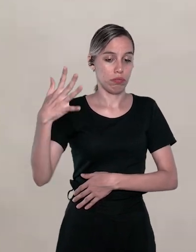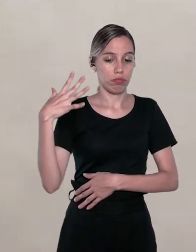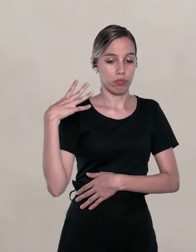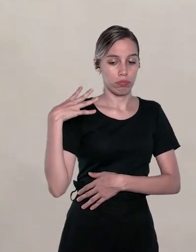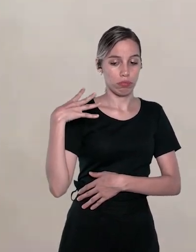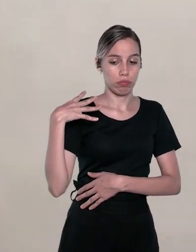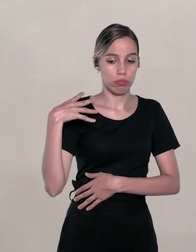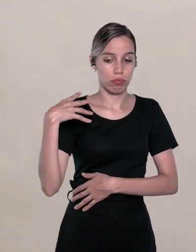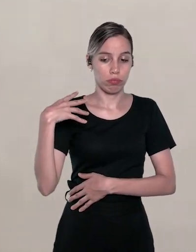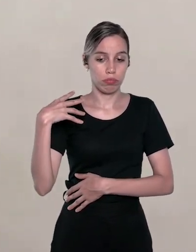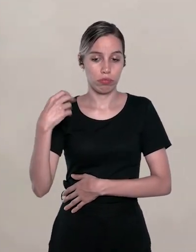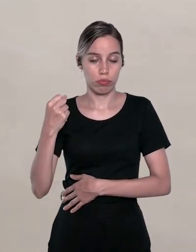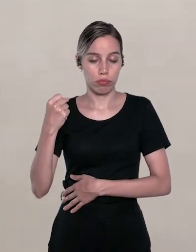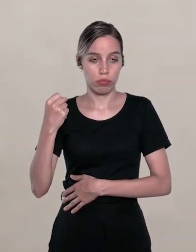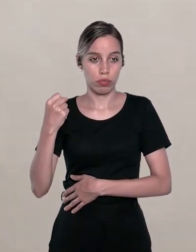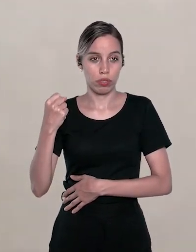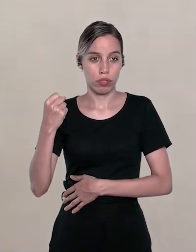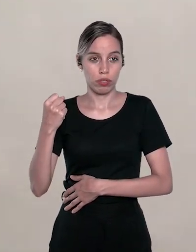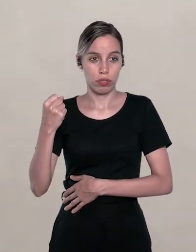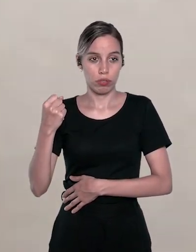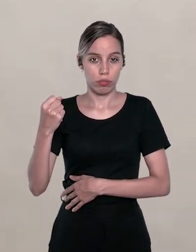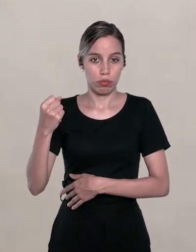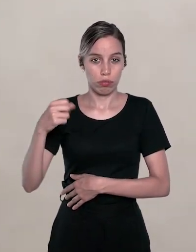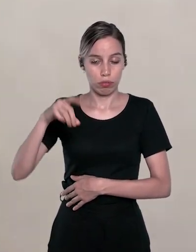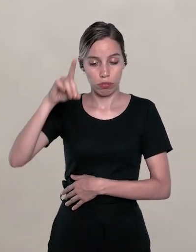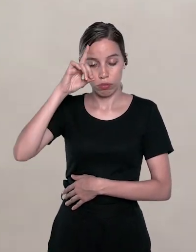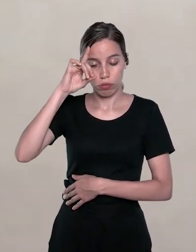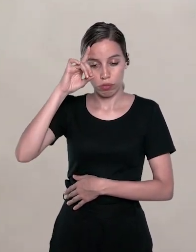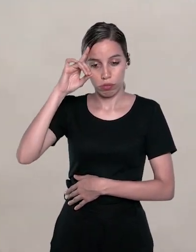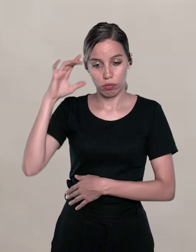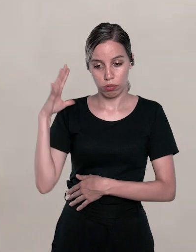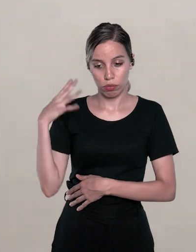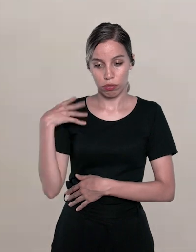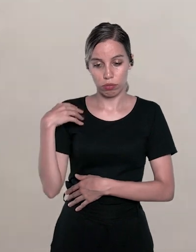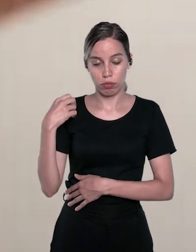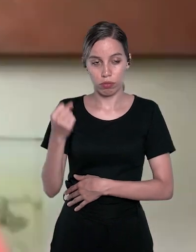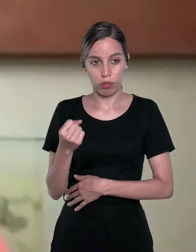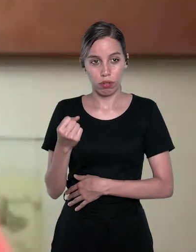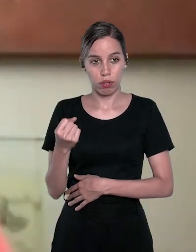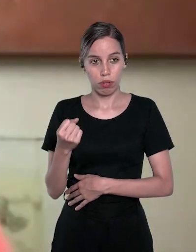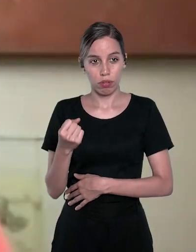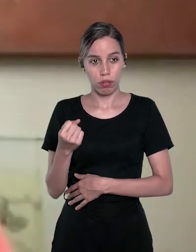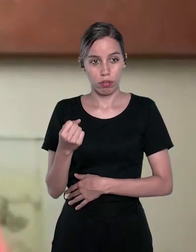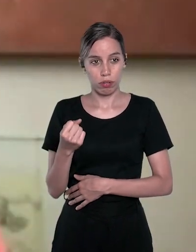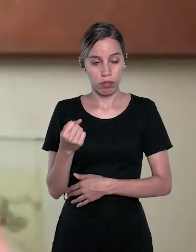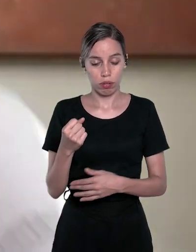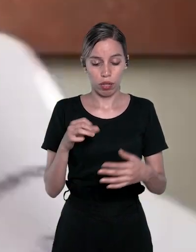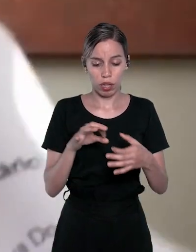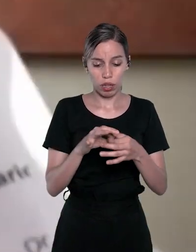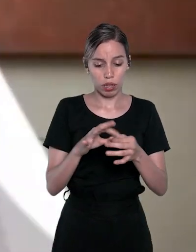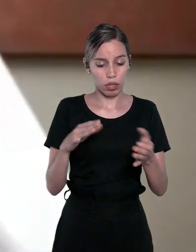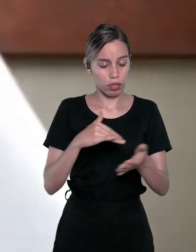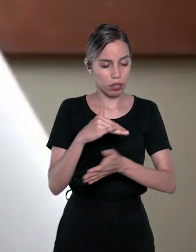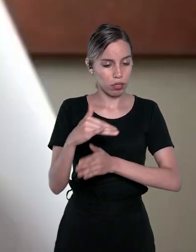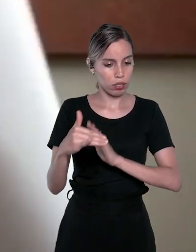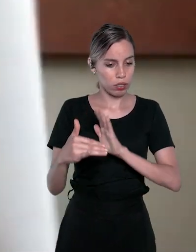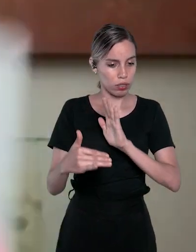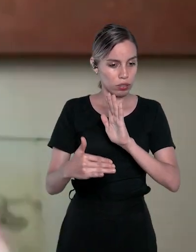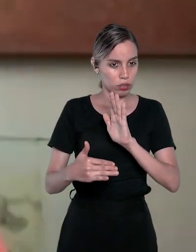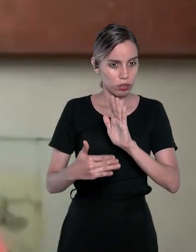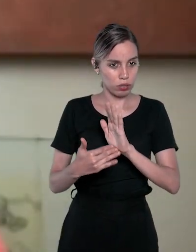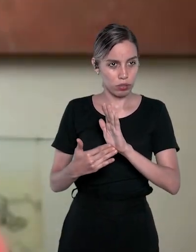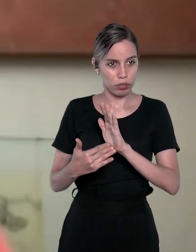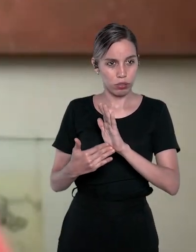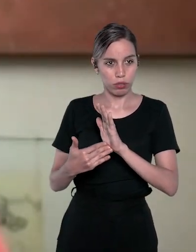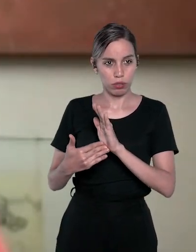sorte, resgatando-a na metáfora do próprio cotidiano. A liberdade é tudo